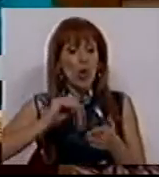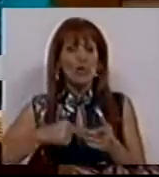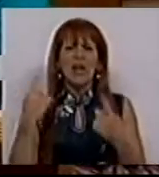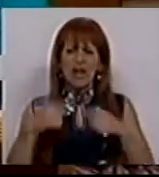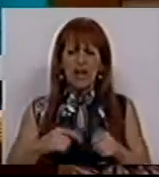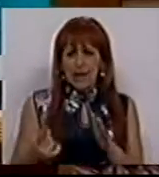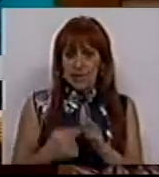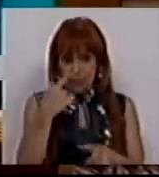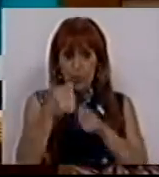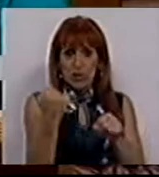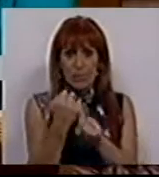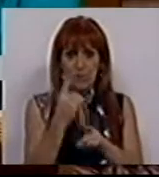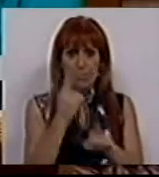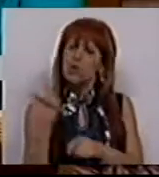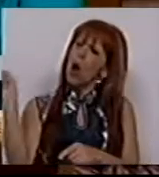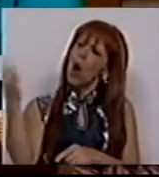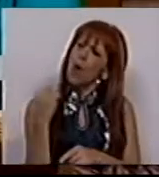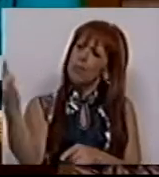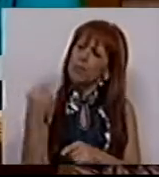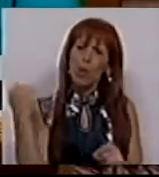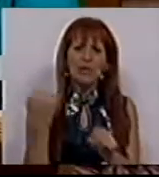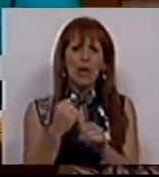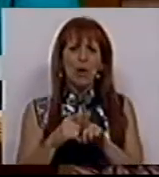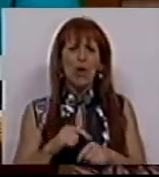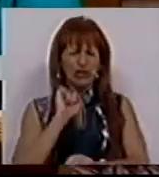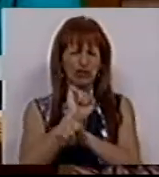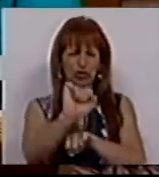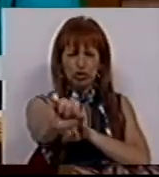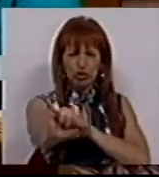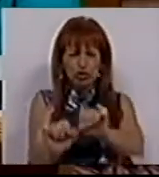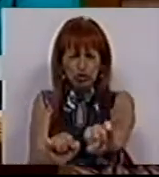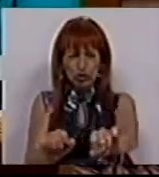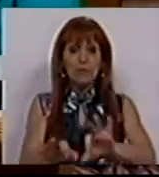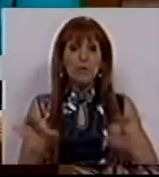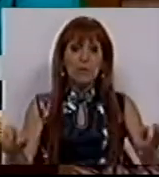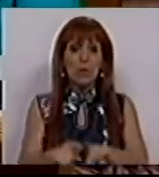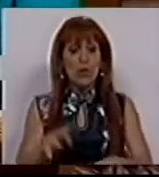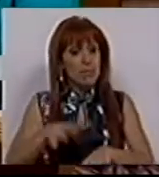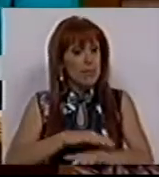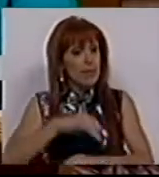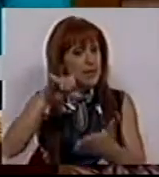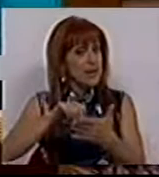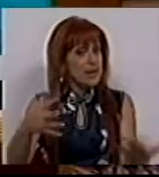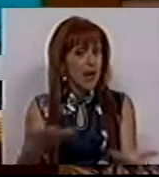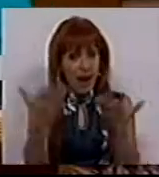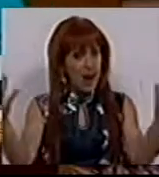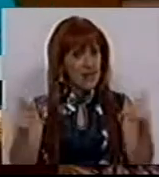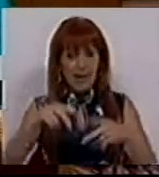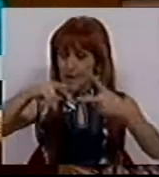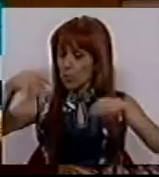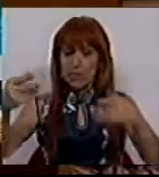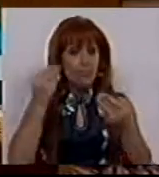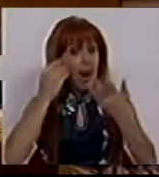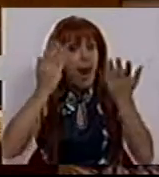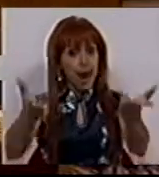ter necessidade de trabalhadores, recorre a trabalho semi-escravo. É assim na Administração Central, é assim nas